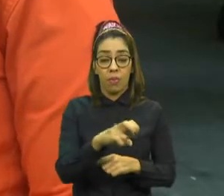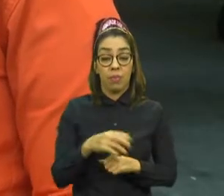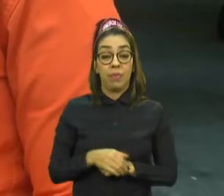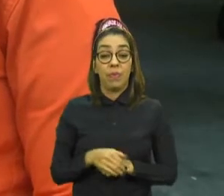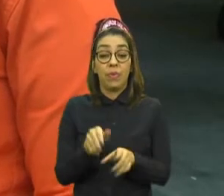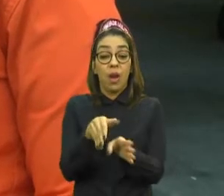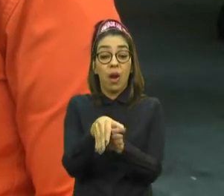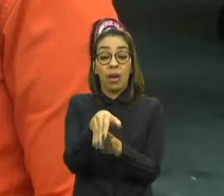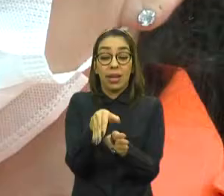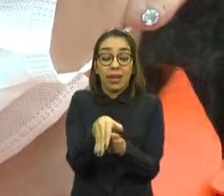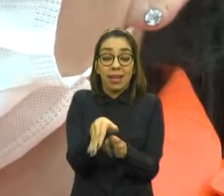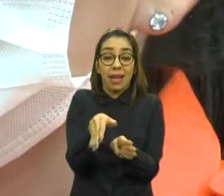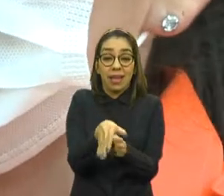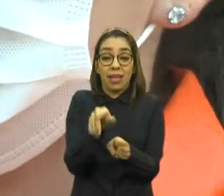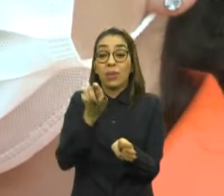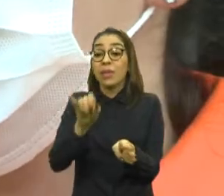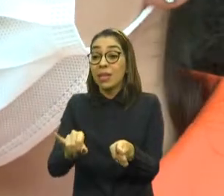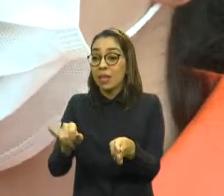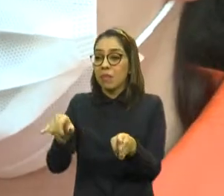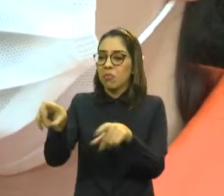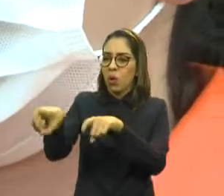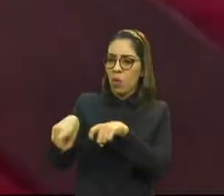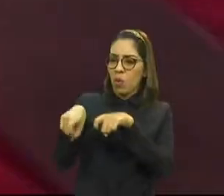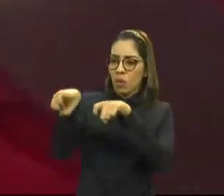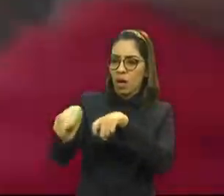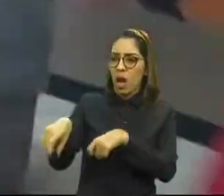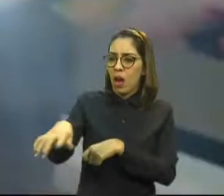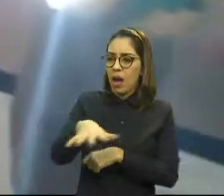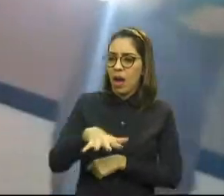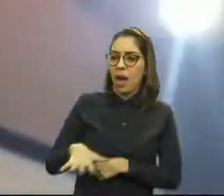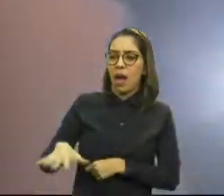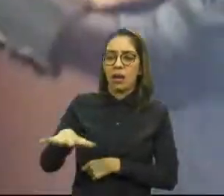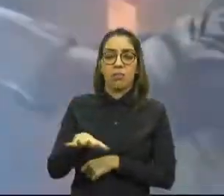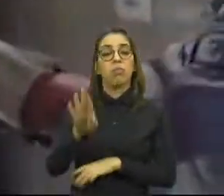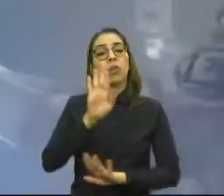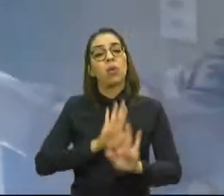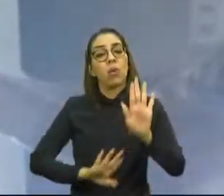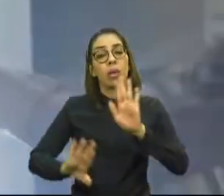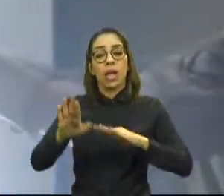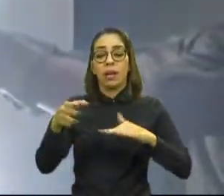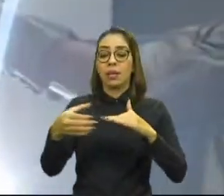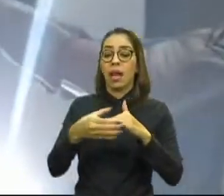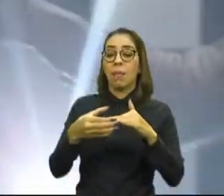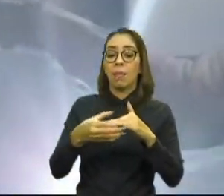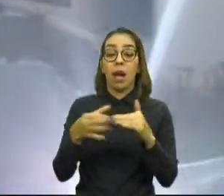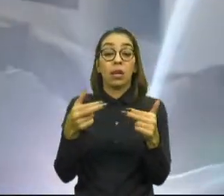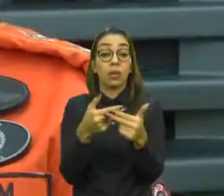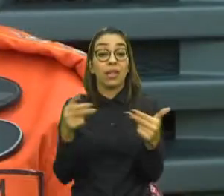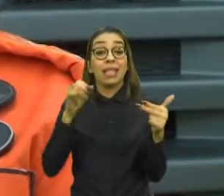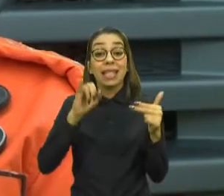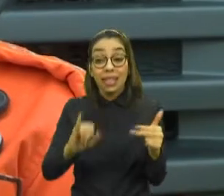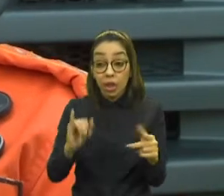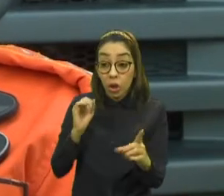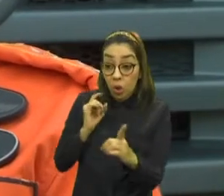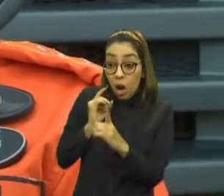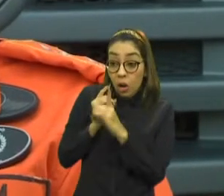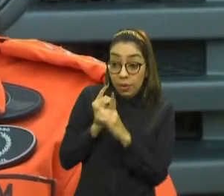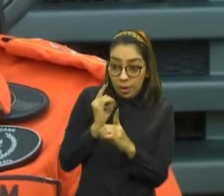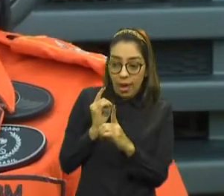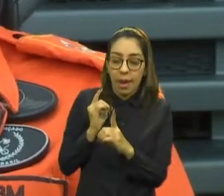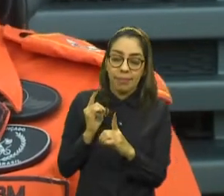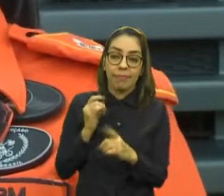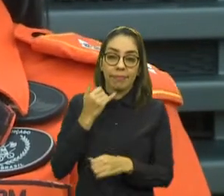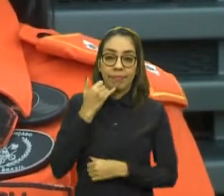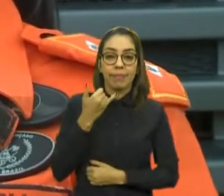as pessoas de zona rural, é o cuidado com os calçados e, caso encontre com algum animal, ligar para o Corpo de Bombeiros. O ideal é